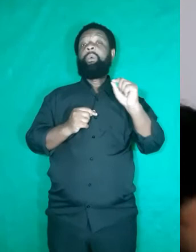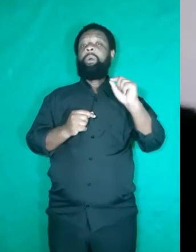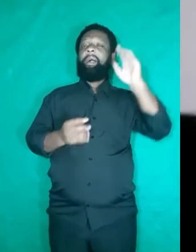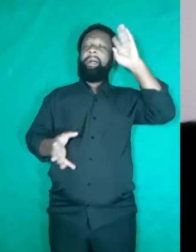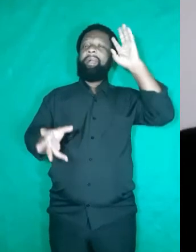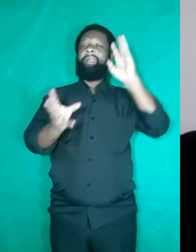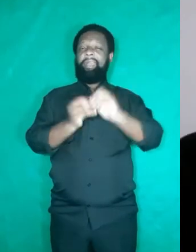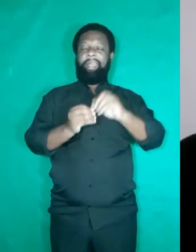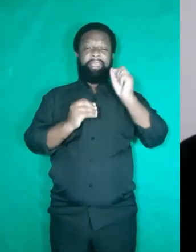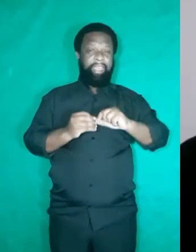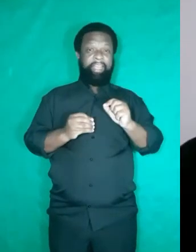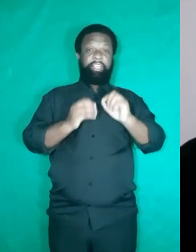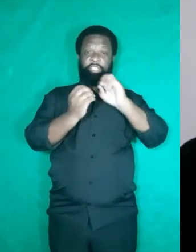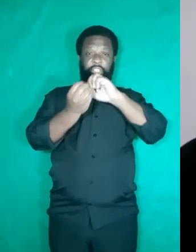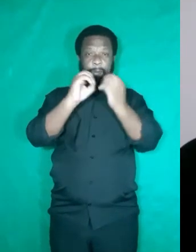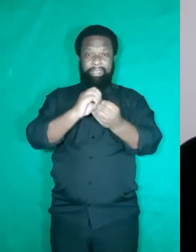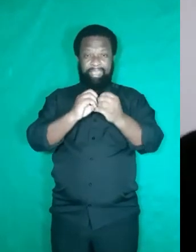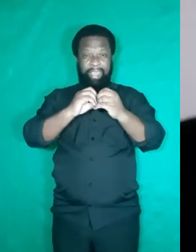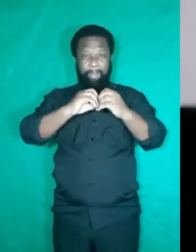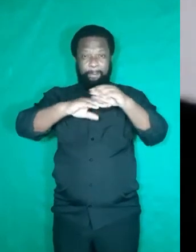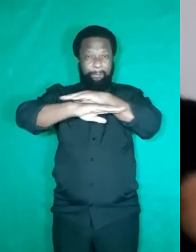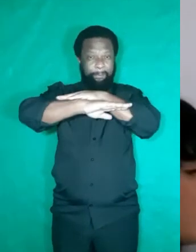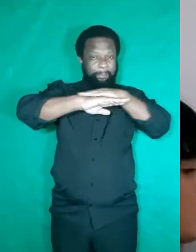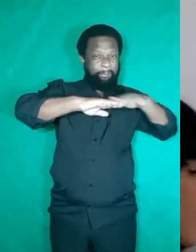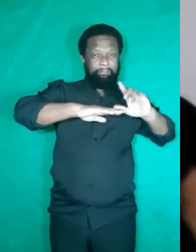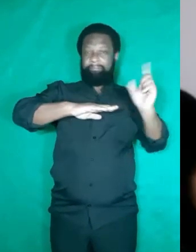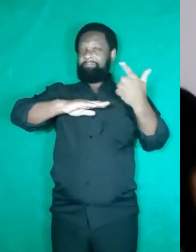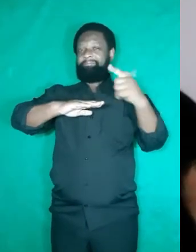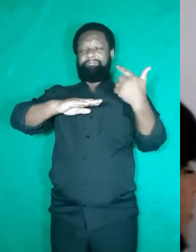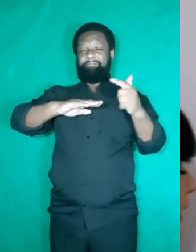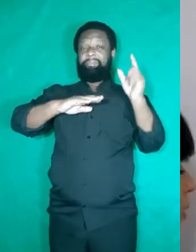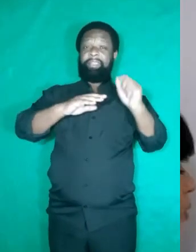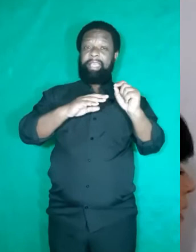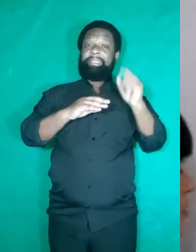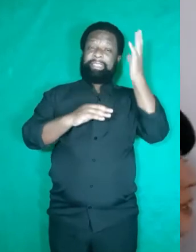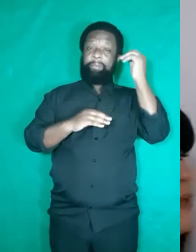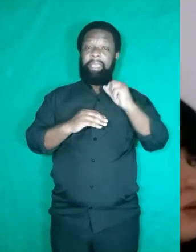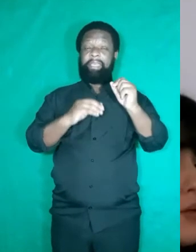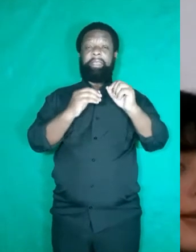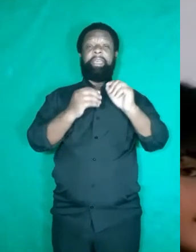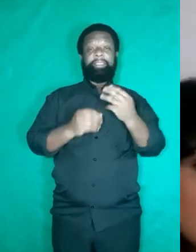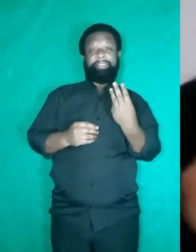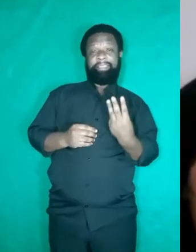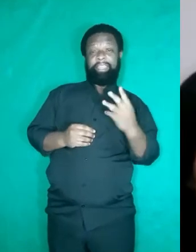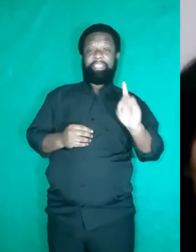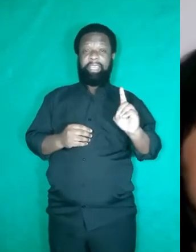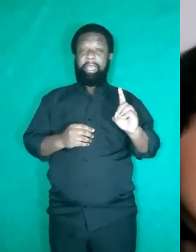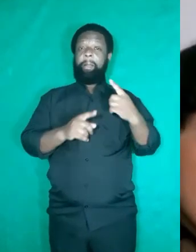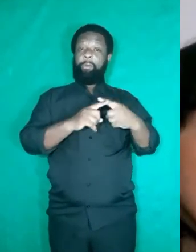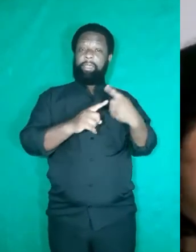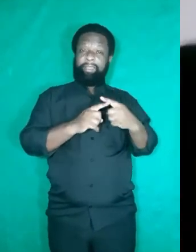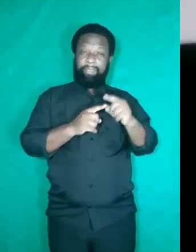plana. Eu sei que essa molécula aqui tem uma geometria tridimensional por conta da cunha e do tracejado,